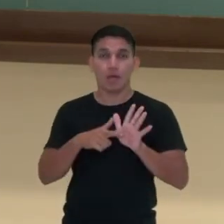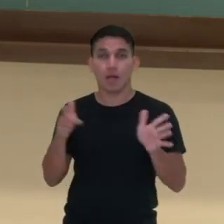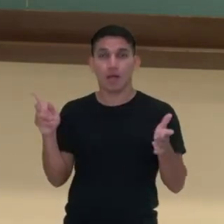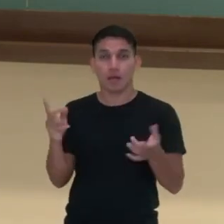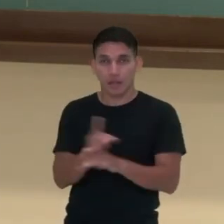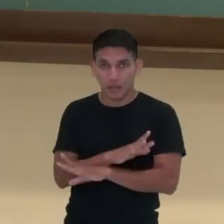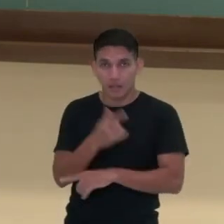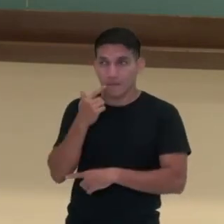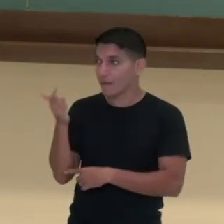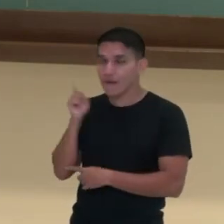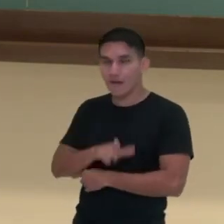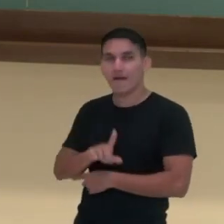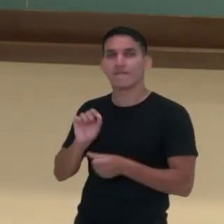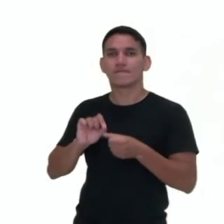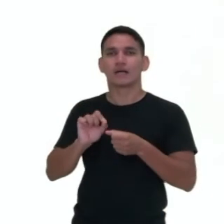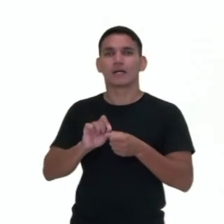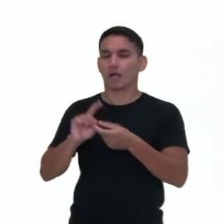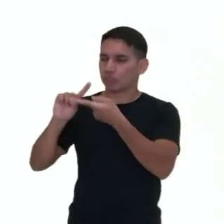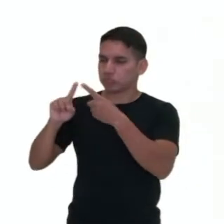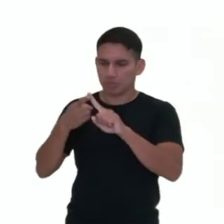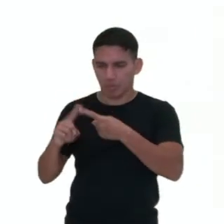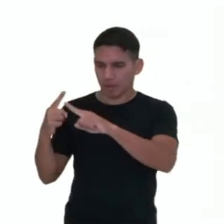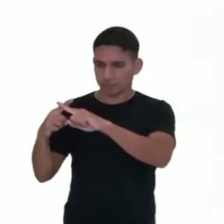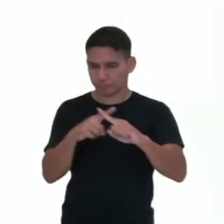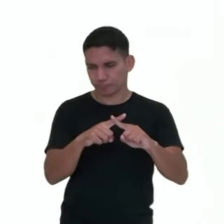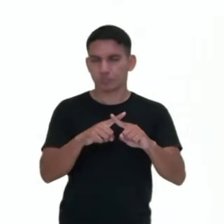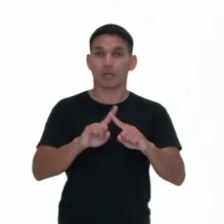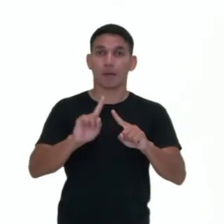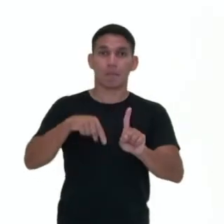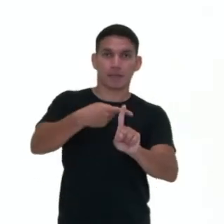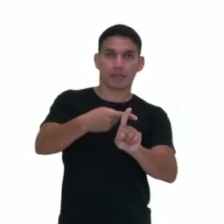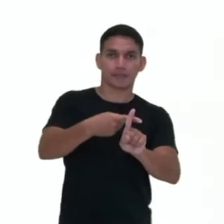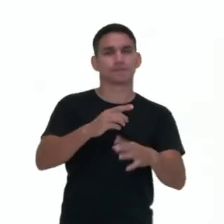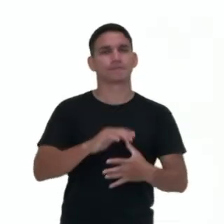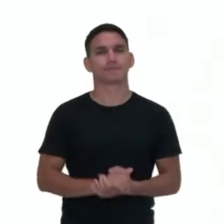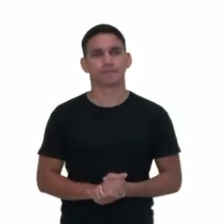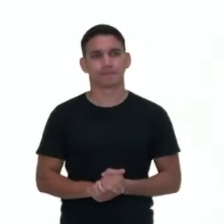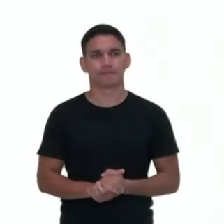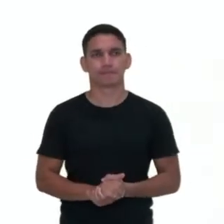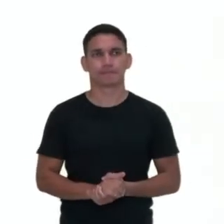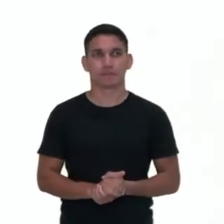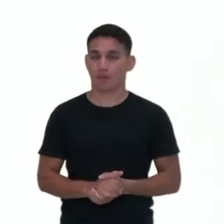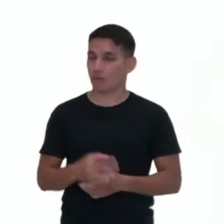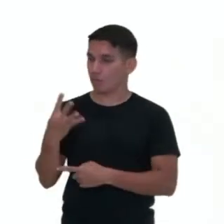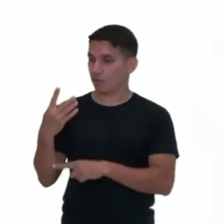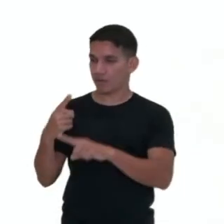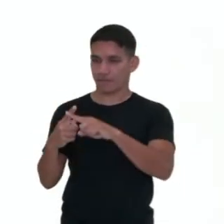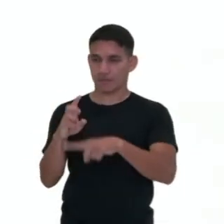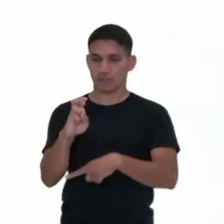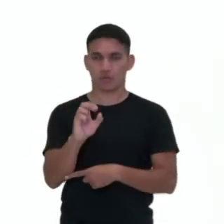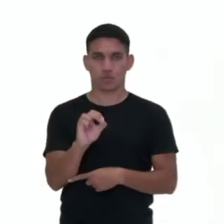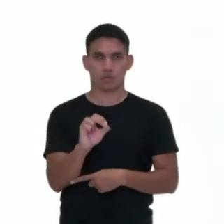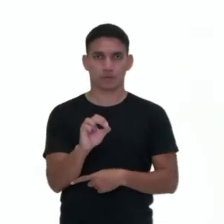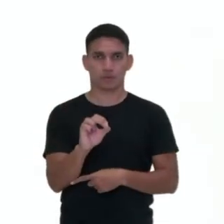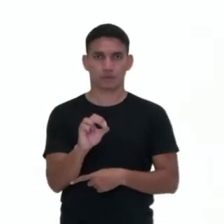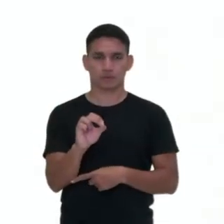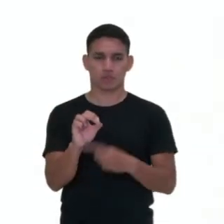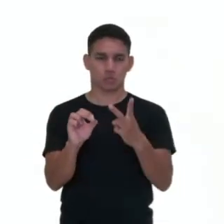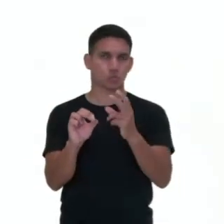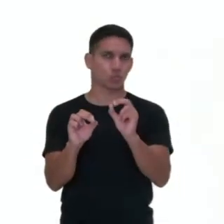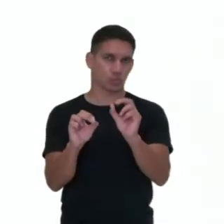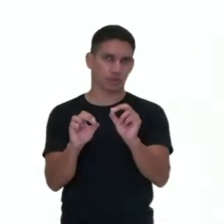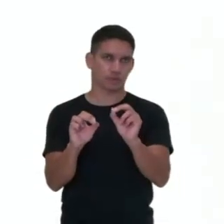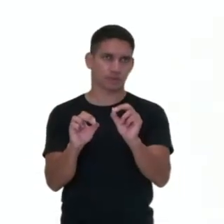né, as multiplicações e já na sequência somar. Então, por exemplo, aqui, ó, 4 vezes 50 dá